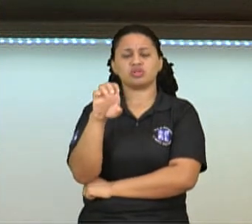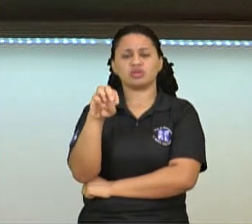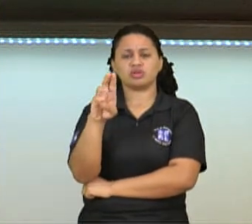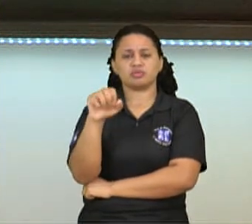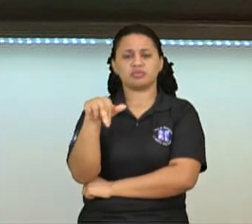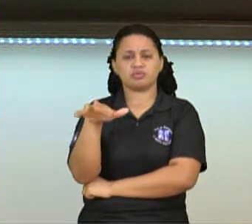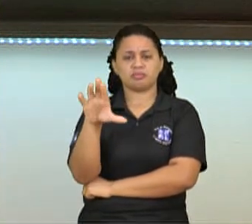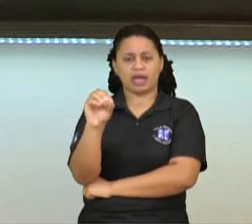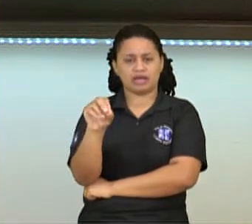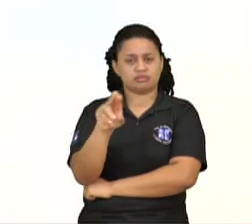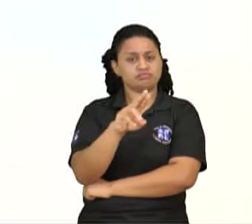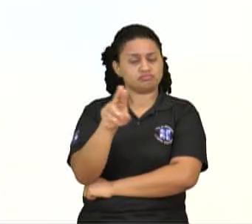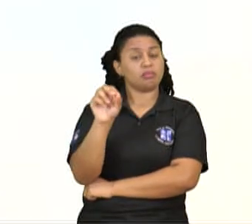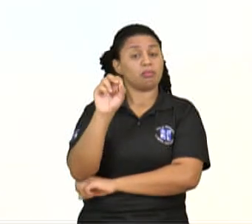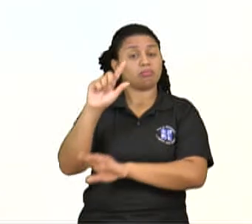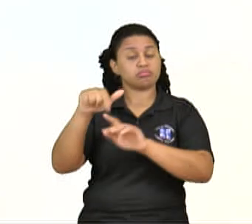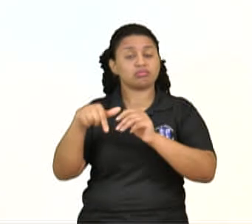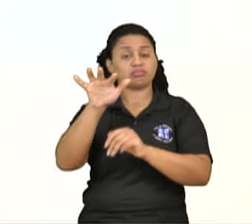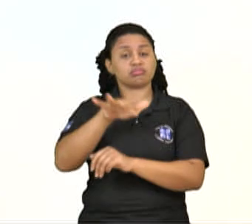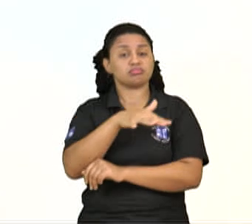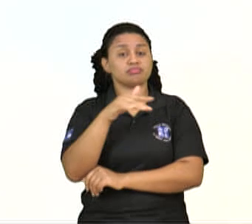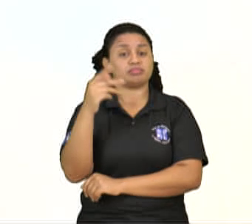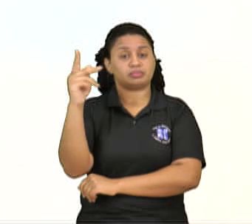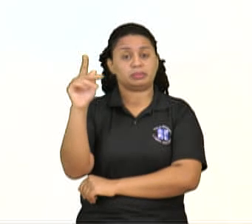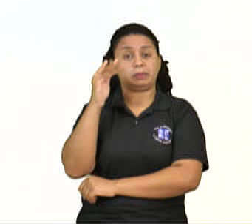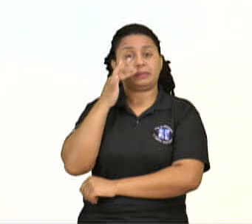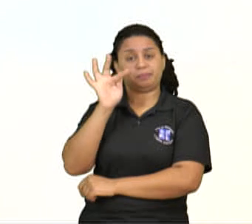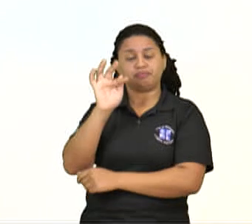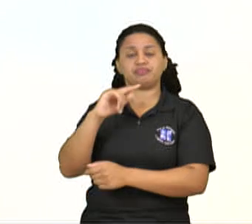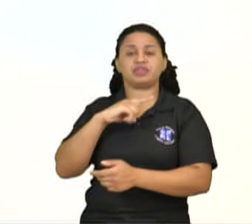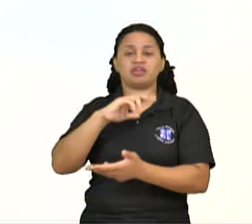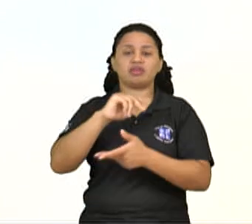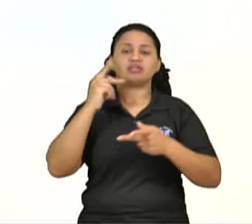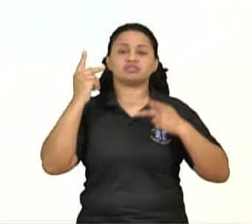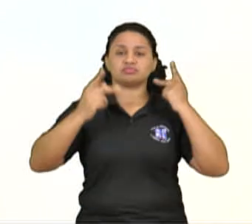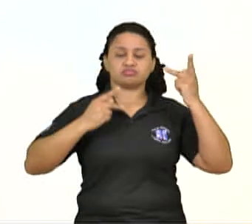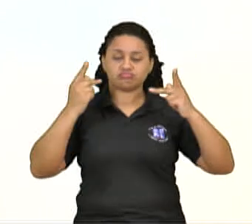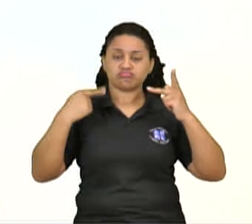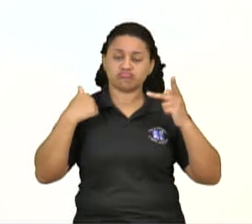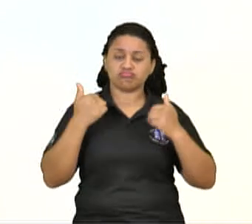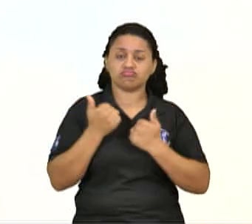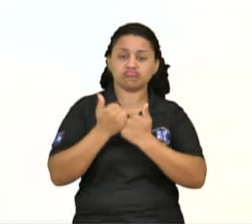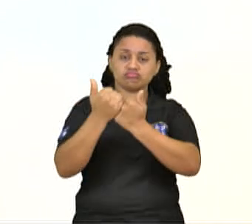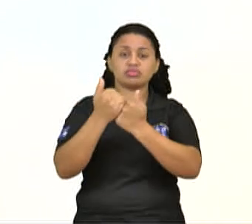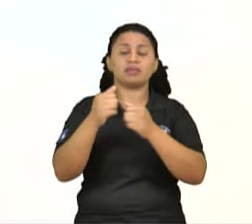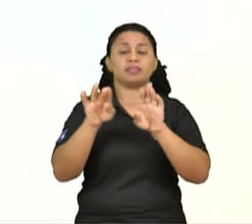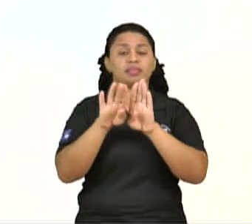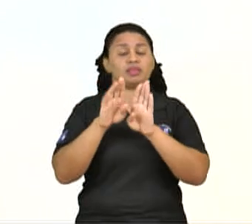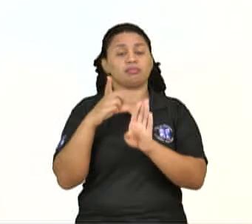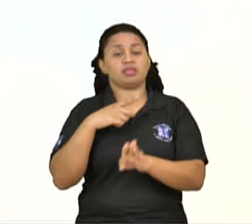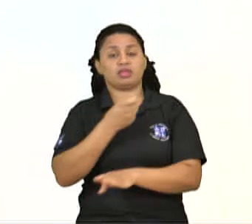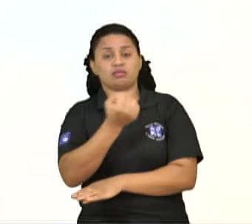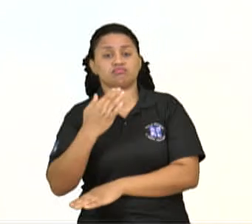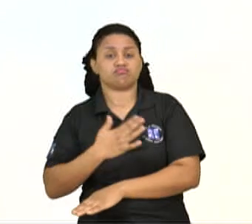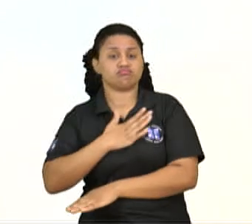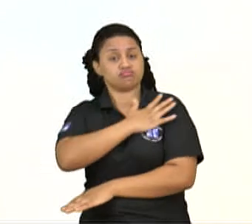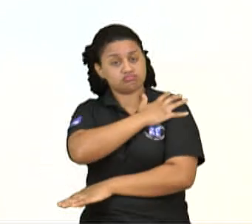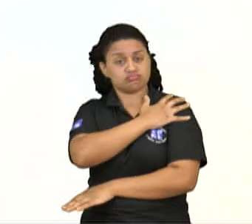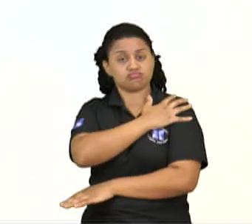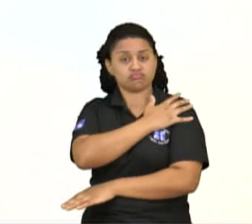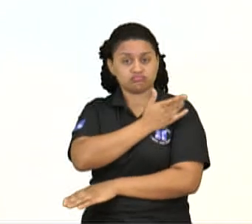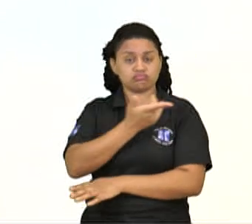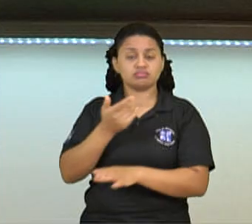revolucionário francês, vai ser apoiado por vários políticos burgueses, por militares. A gente vai ver